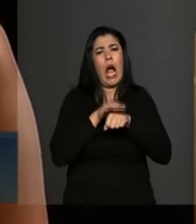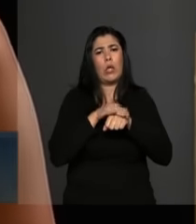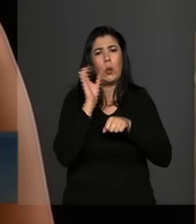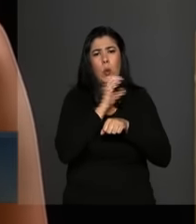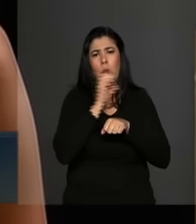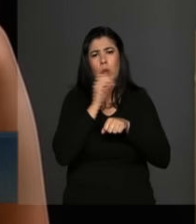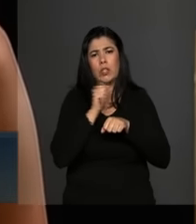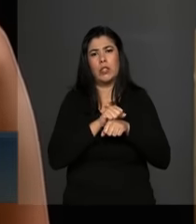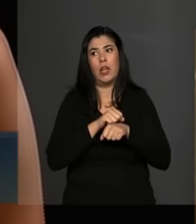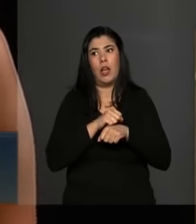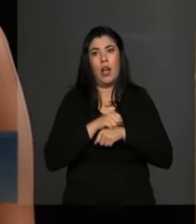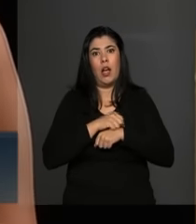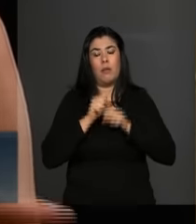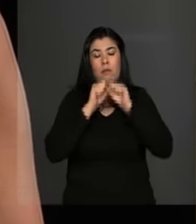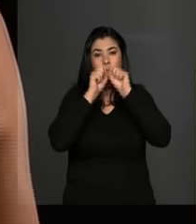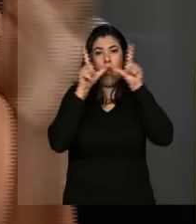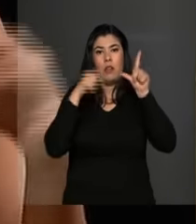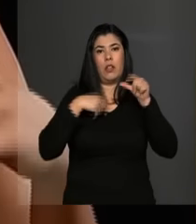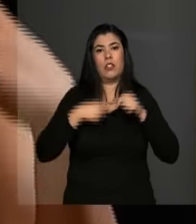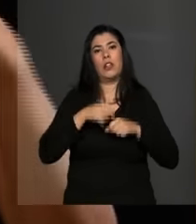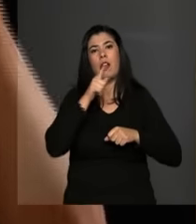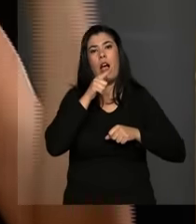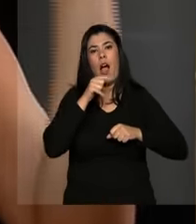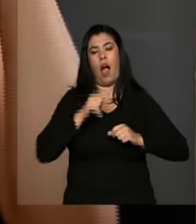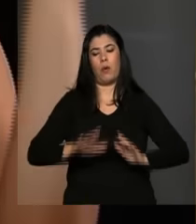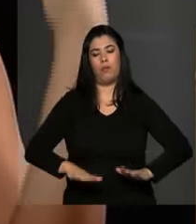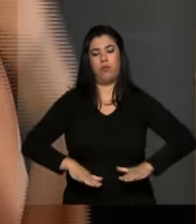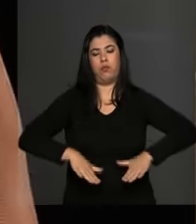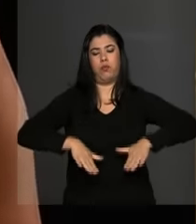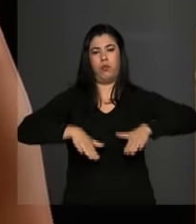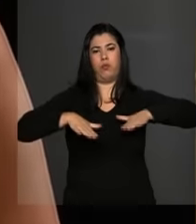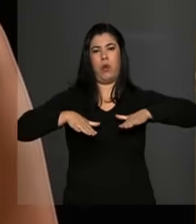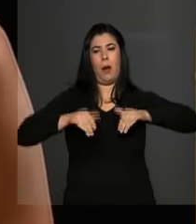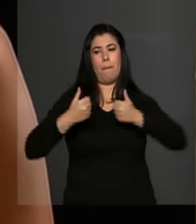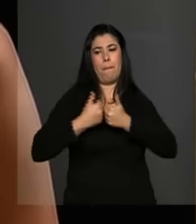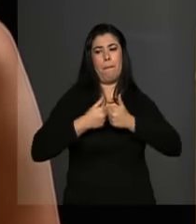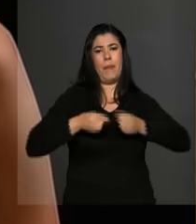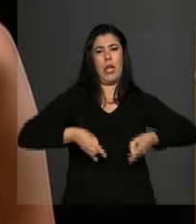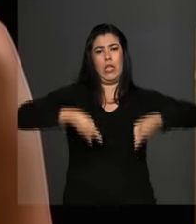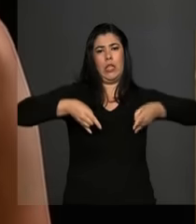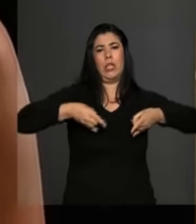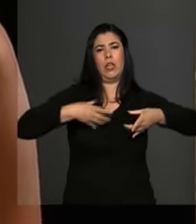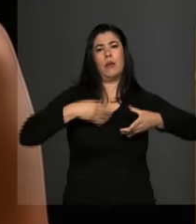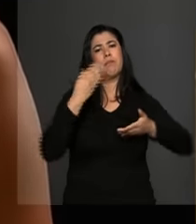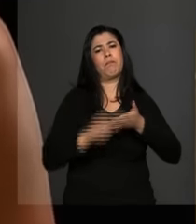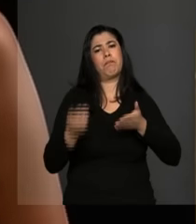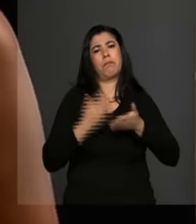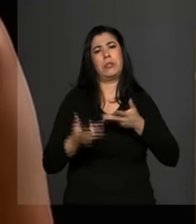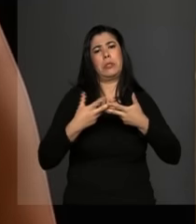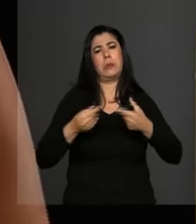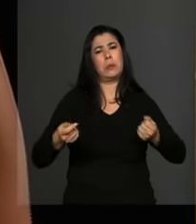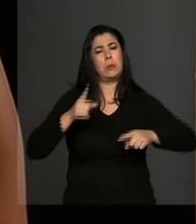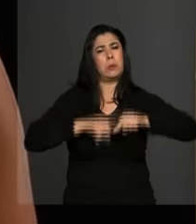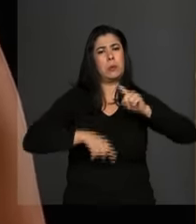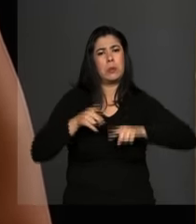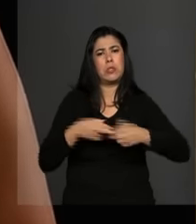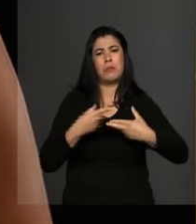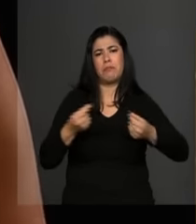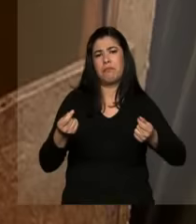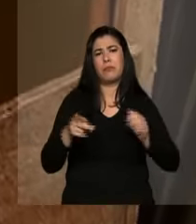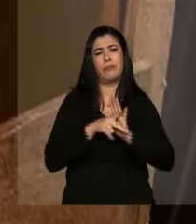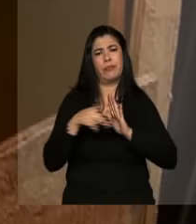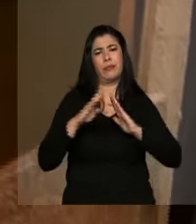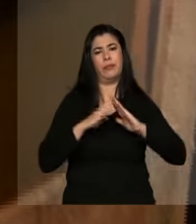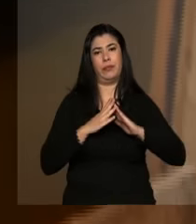né? Sacodemos, já estava dentro de casa, estava encostando já na cama. Perdemos um bocado de móvel, um bocado de